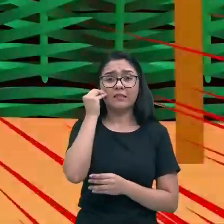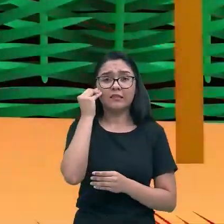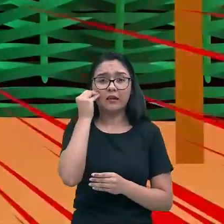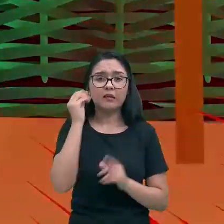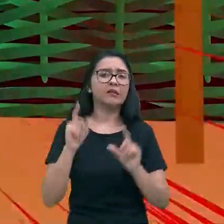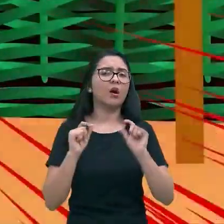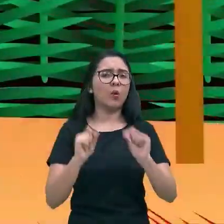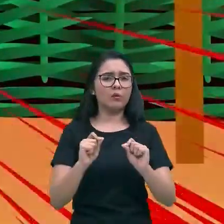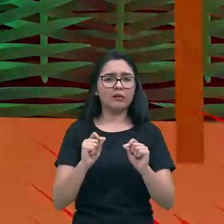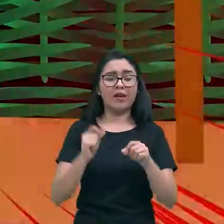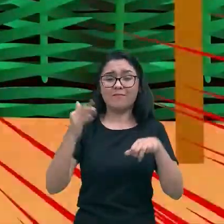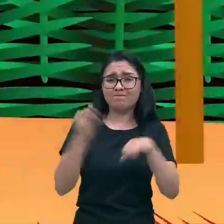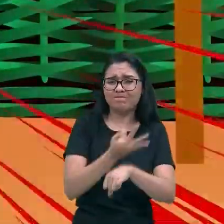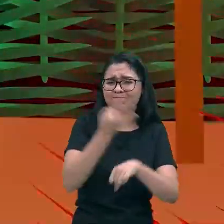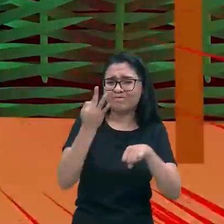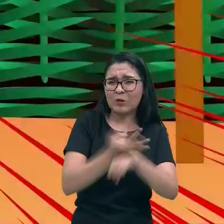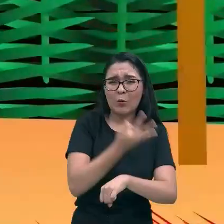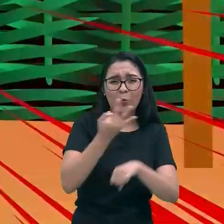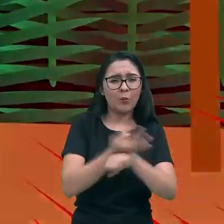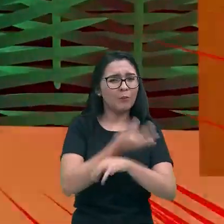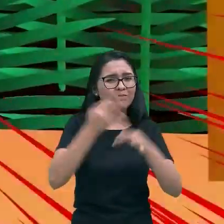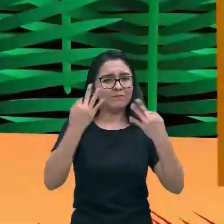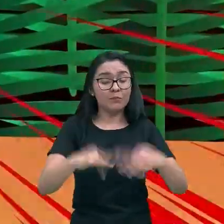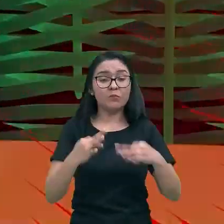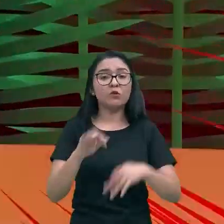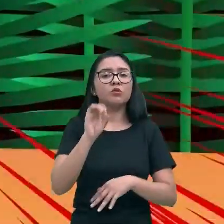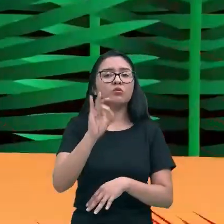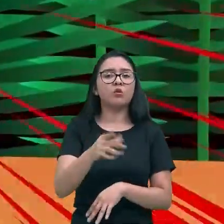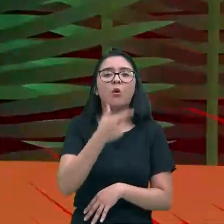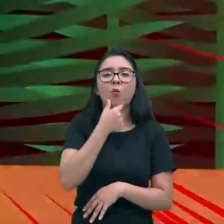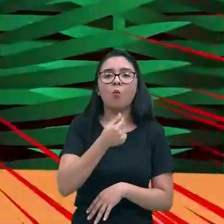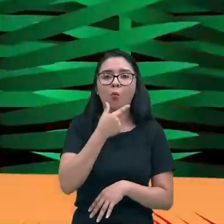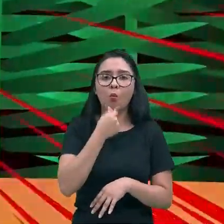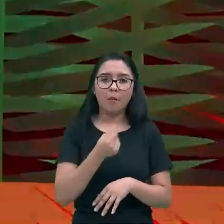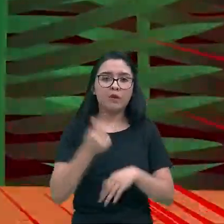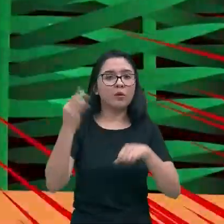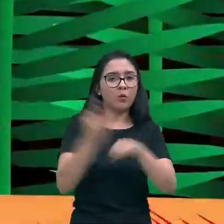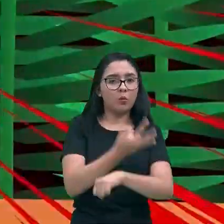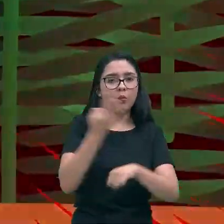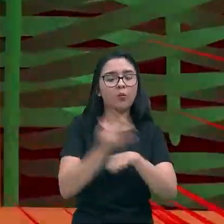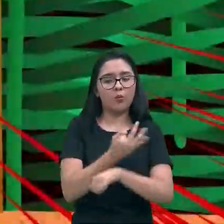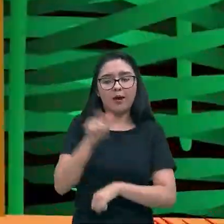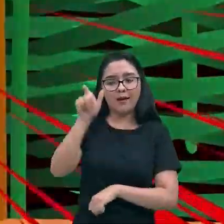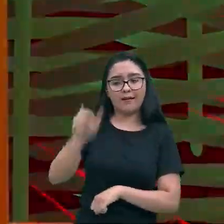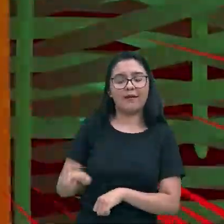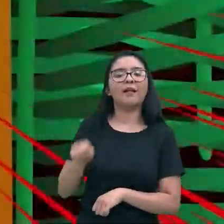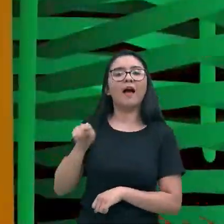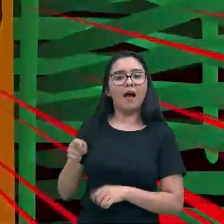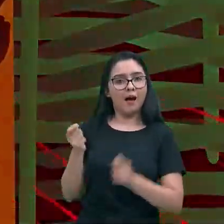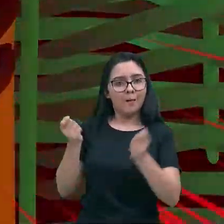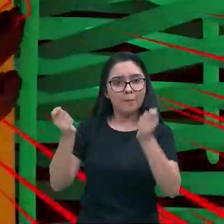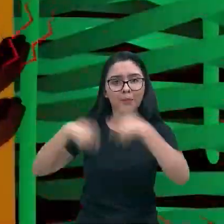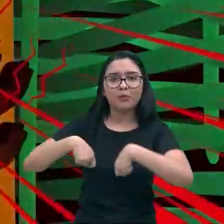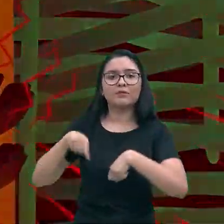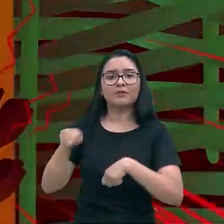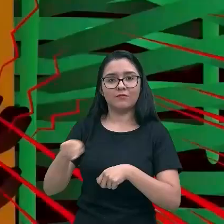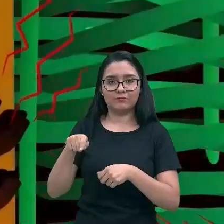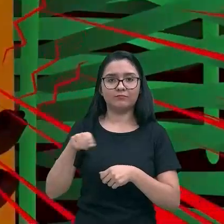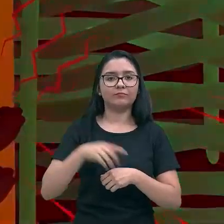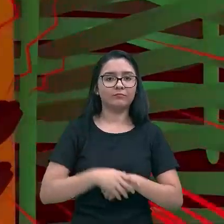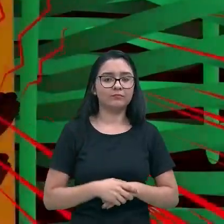sua agonia, pois apenas aqueles que suportam a dor estoicamente são considerados aptos para serem